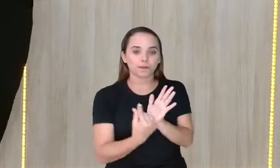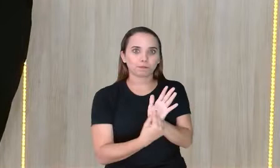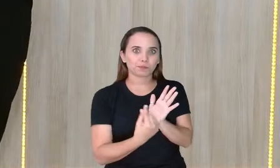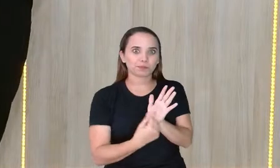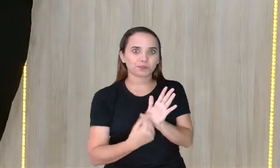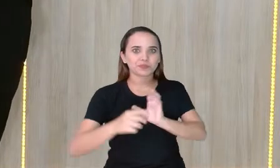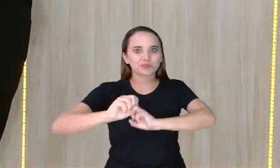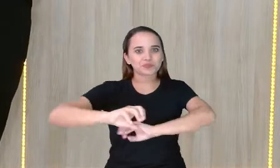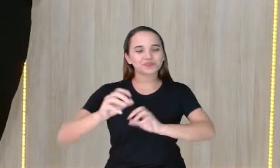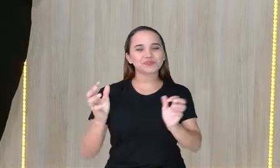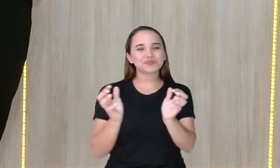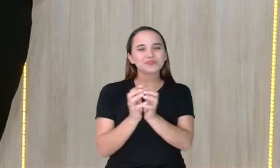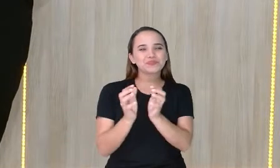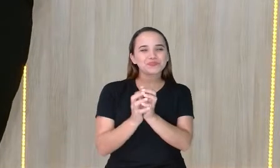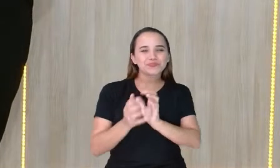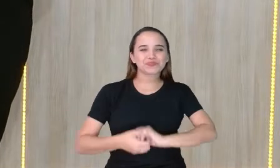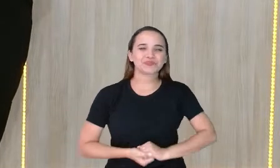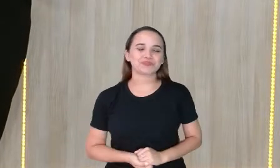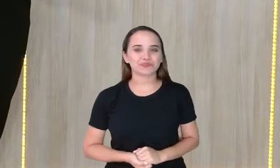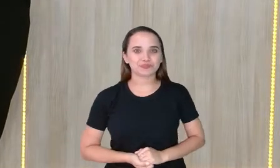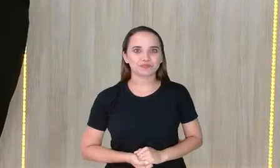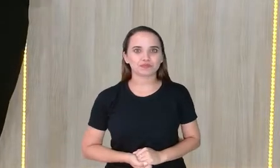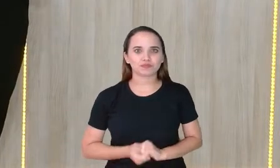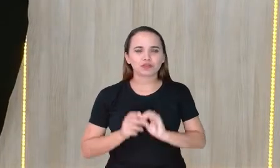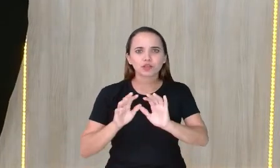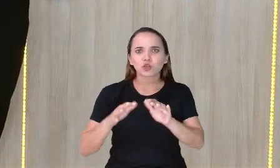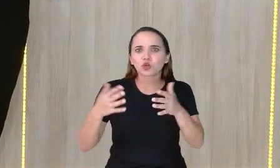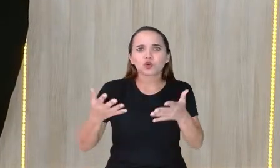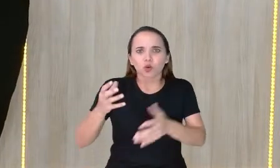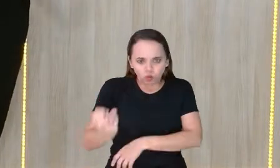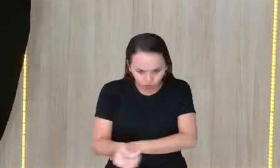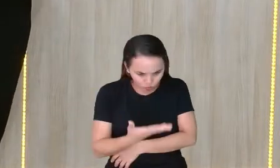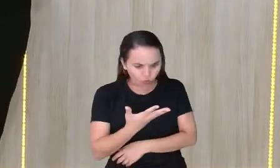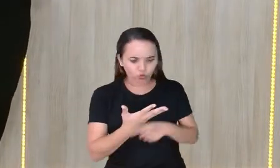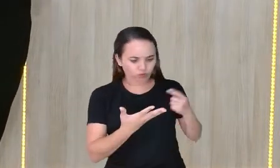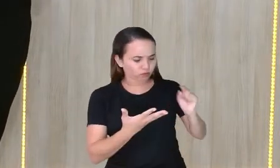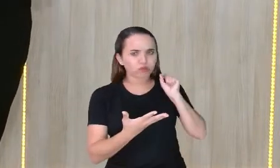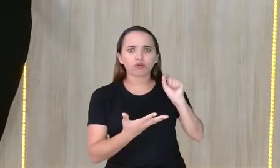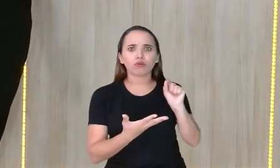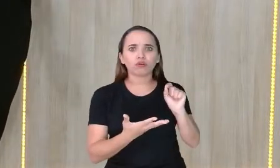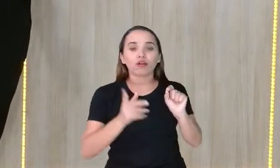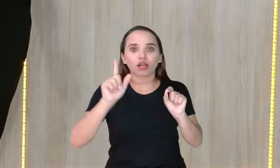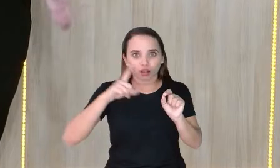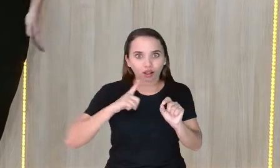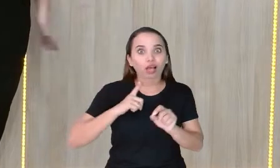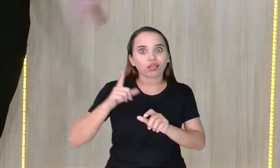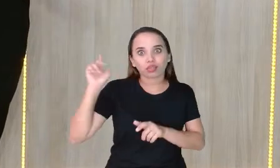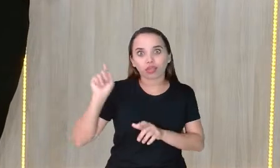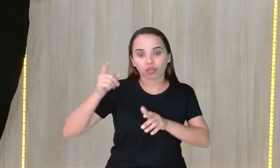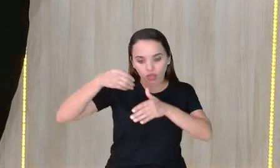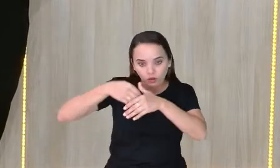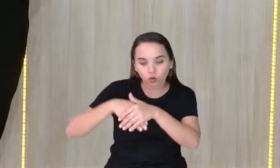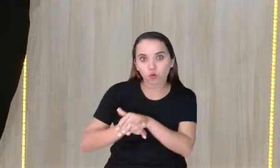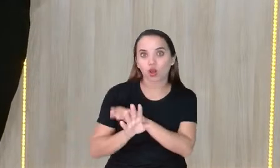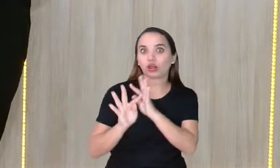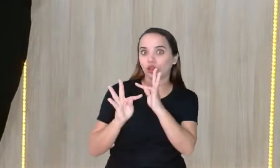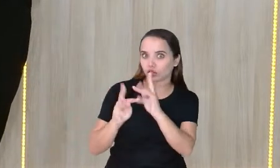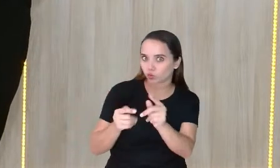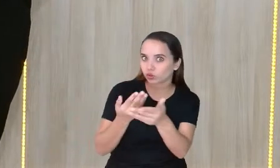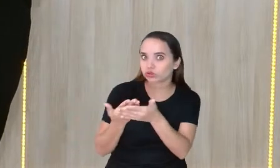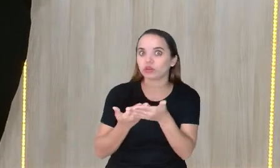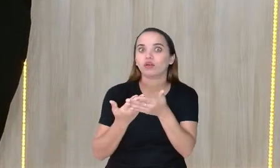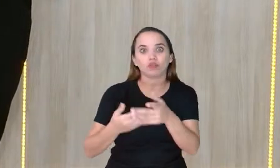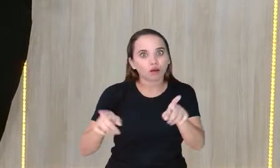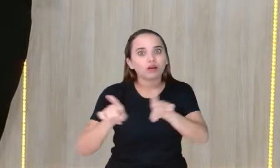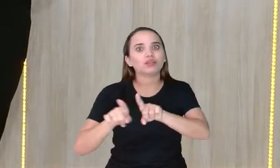Educa Recife. E qual é a grande novidade? Além de ser um repositório das aulas, o aplicativo Educa Recife também